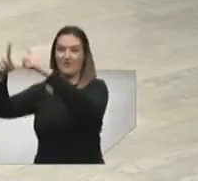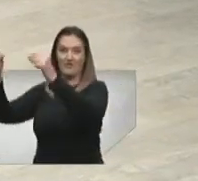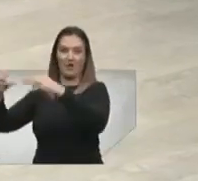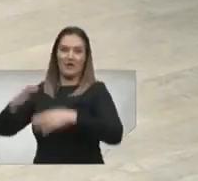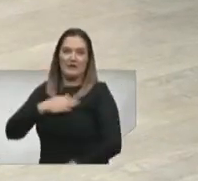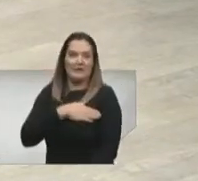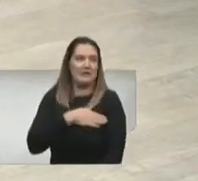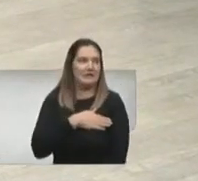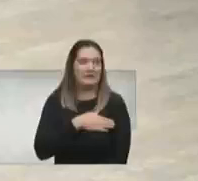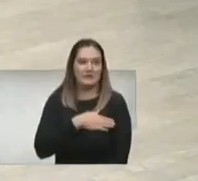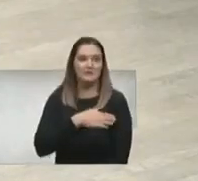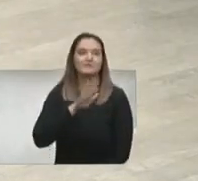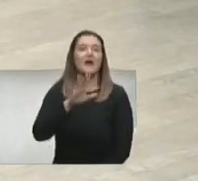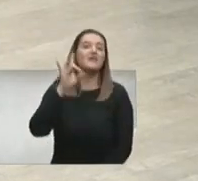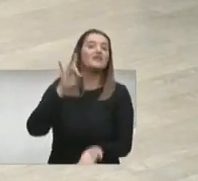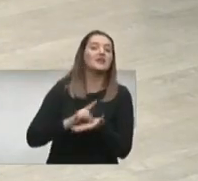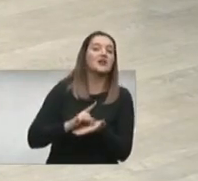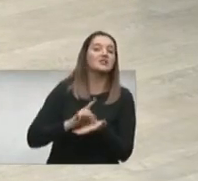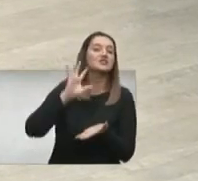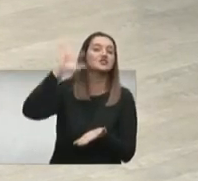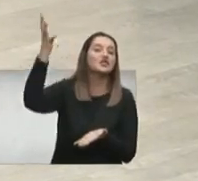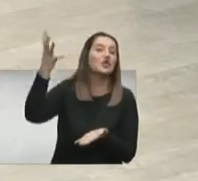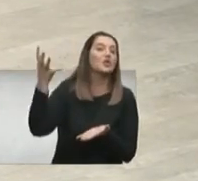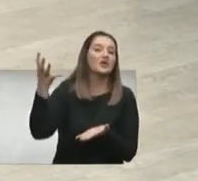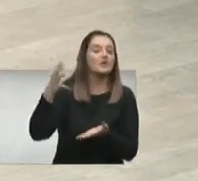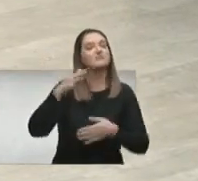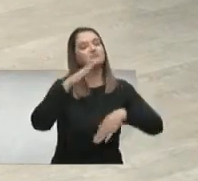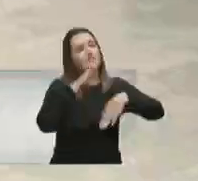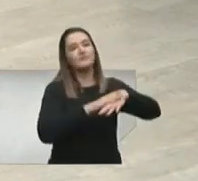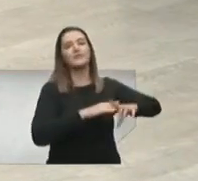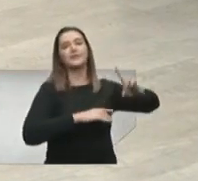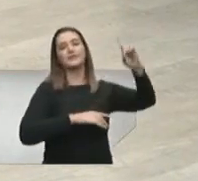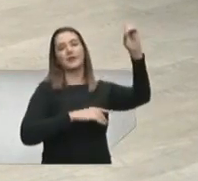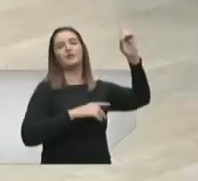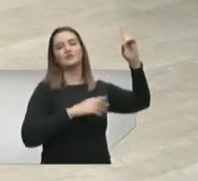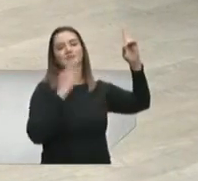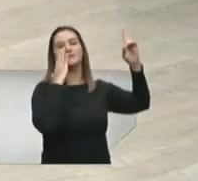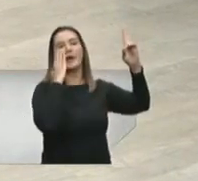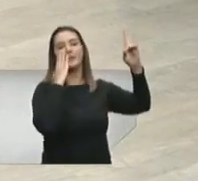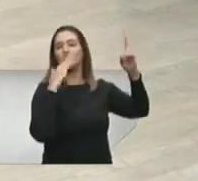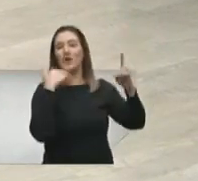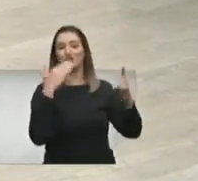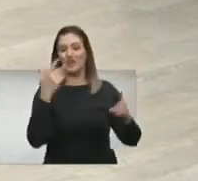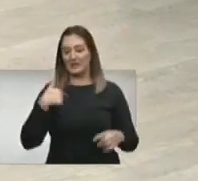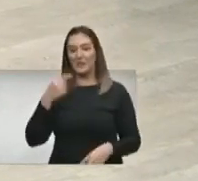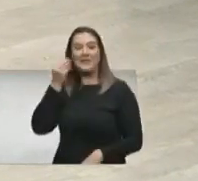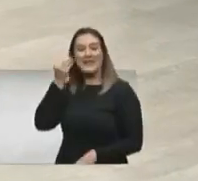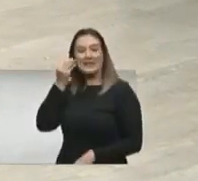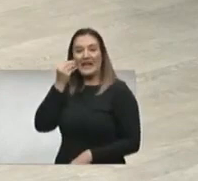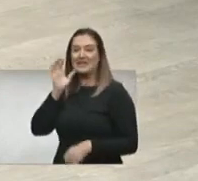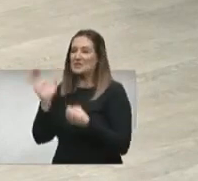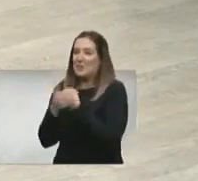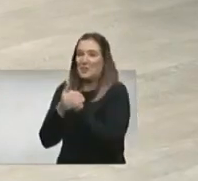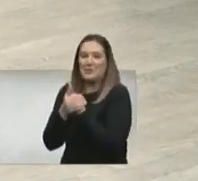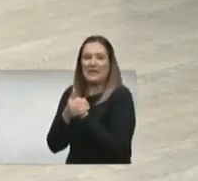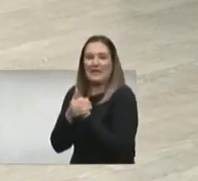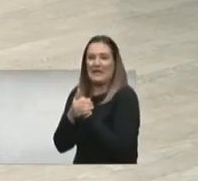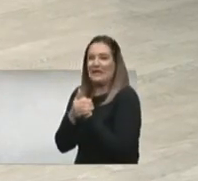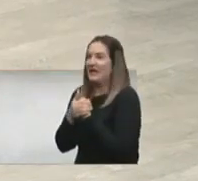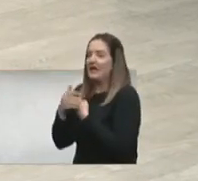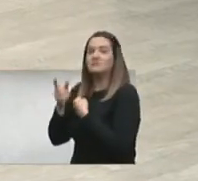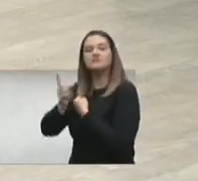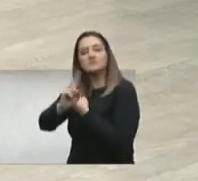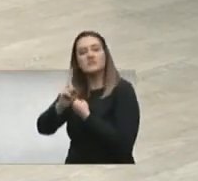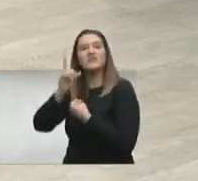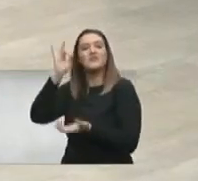a verdadeira solução não está numa folha de figueira. A verdadeira solução não está numa árvore. A verdadeira solução está no